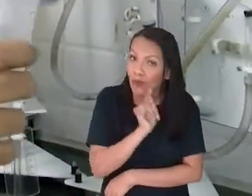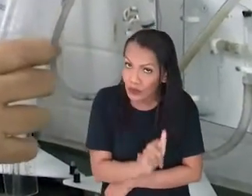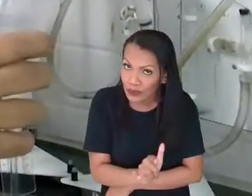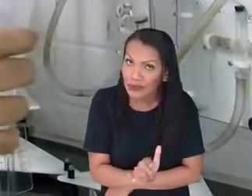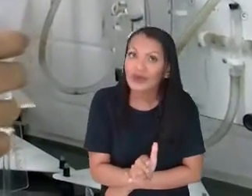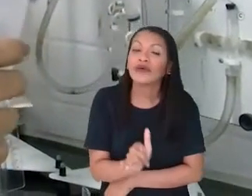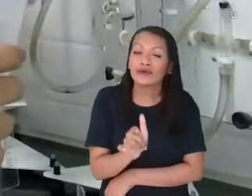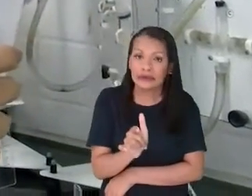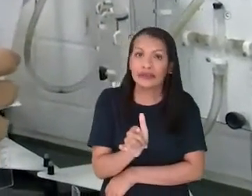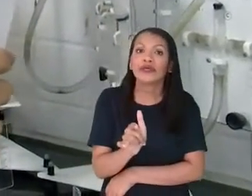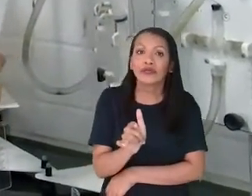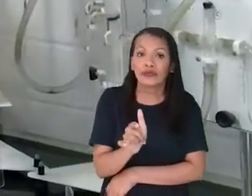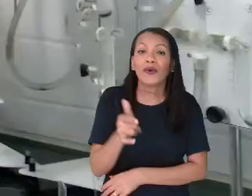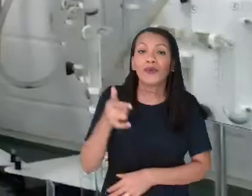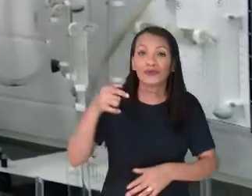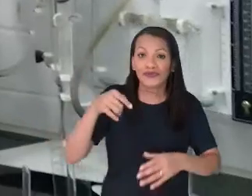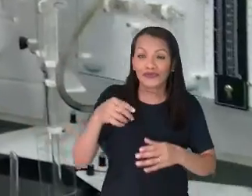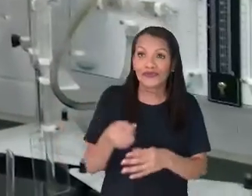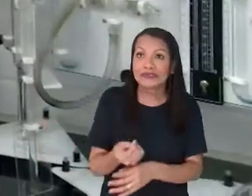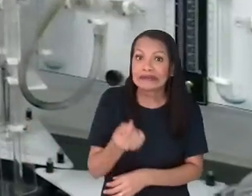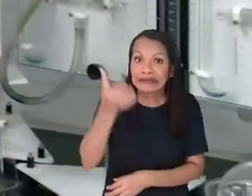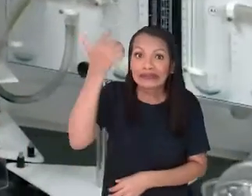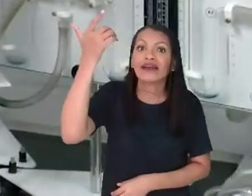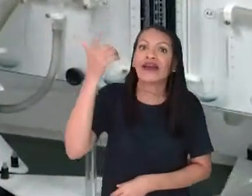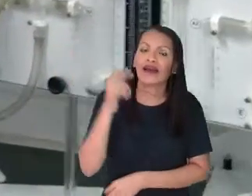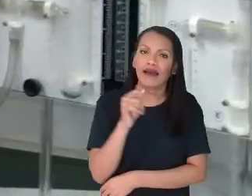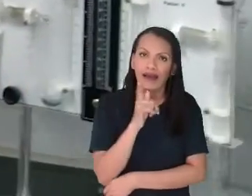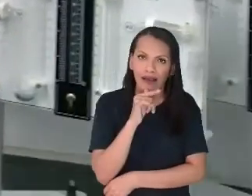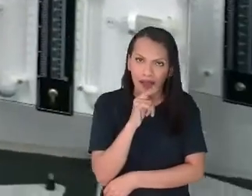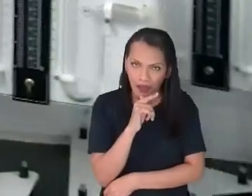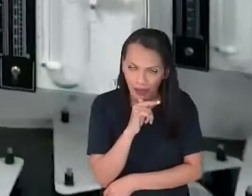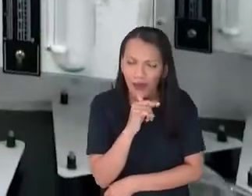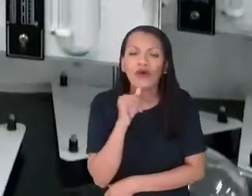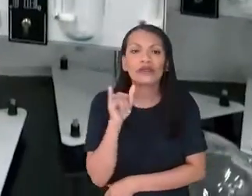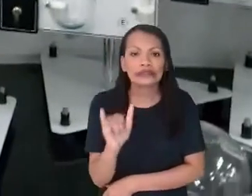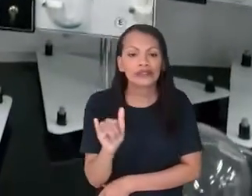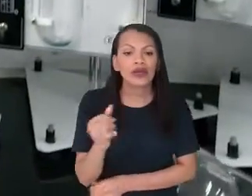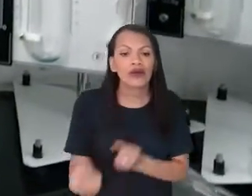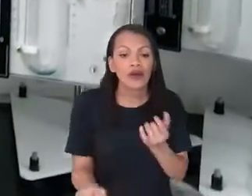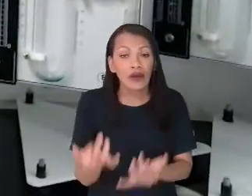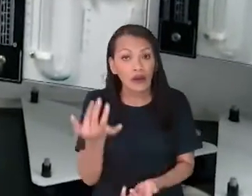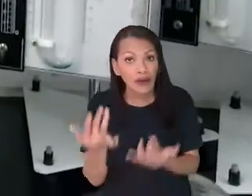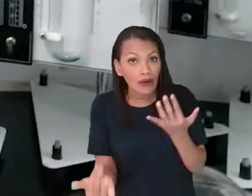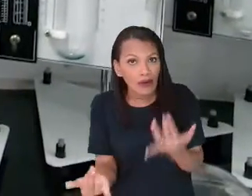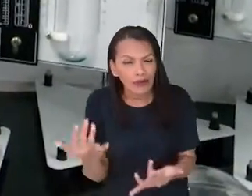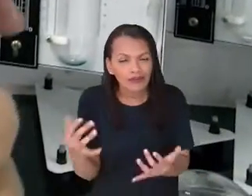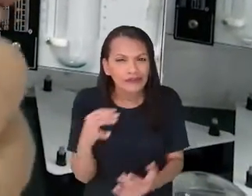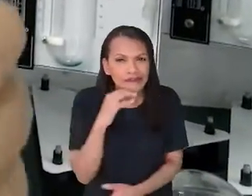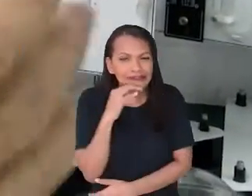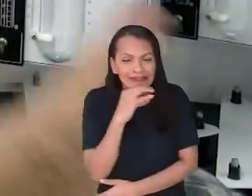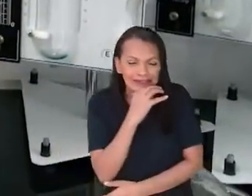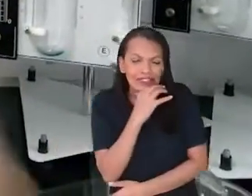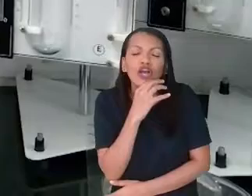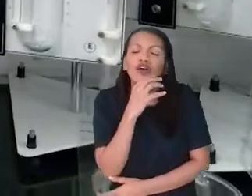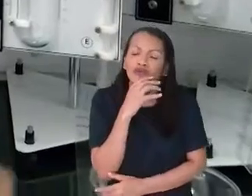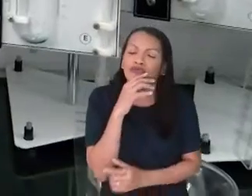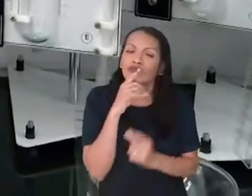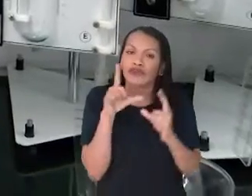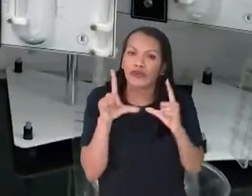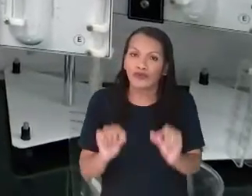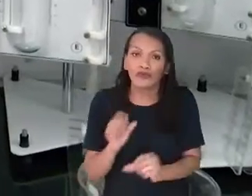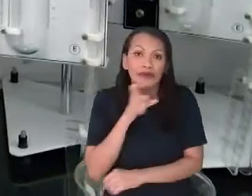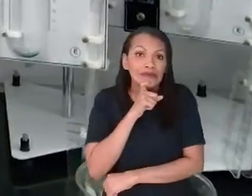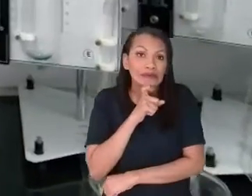o líquido, que vai ser a água, para, no caso, se estiver aquecido, logo esfriar, ou